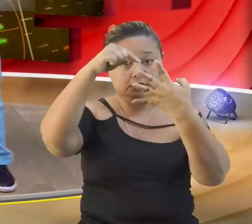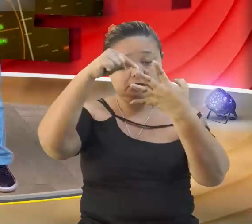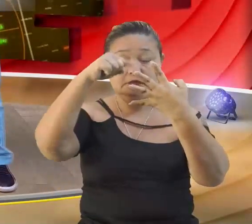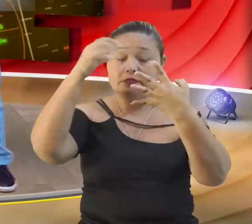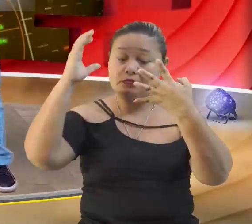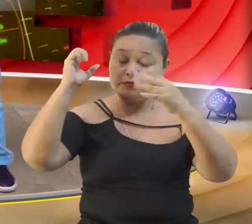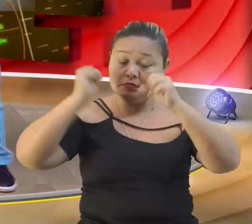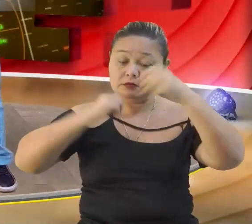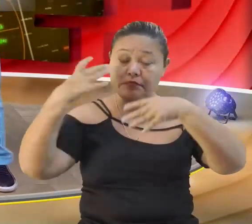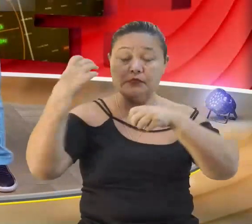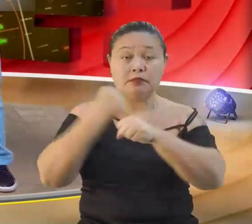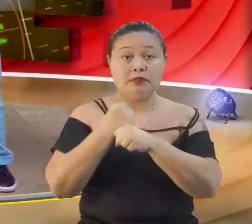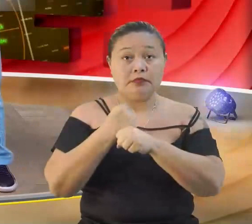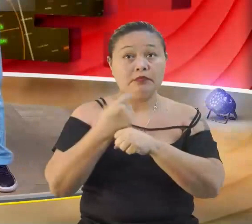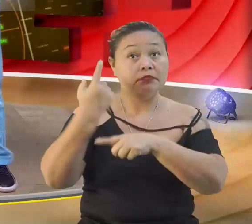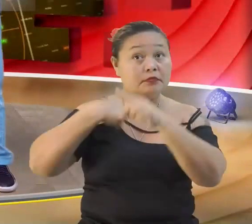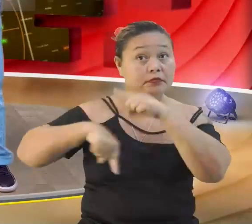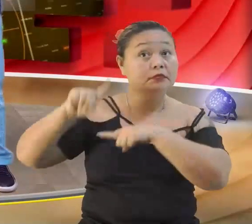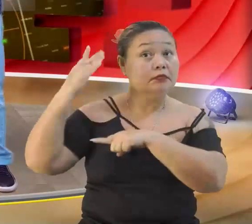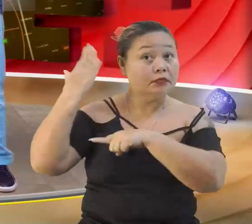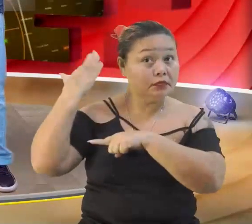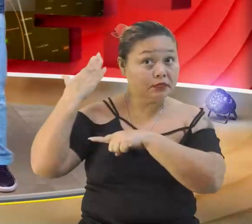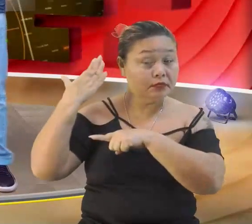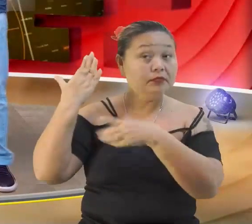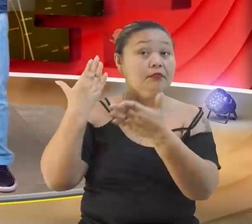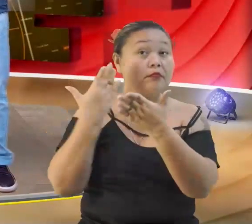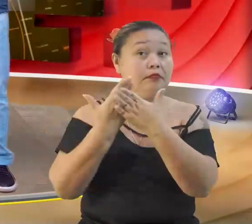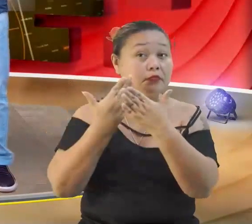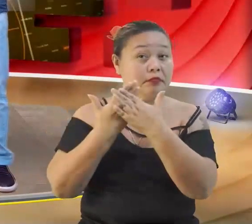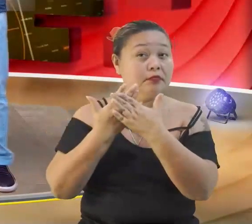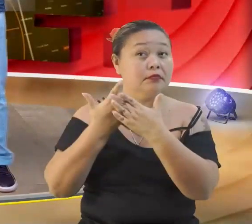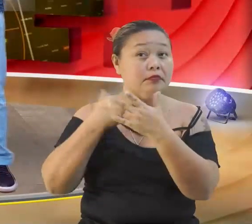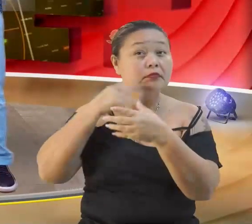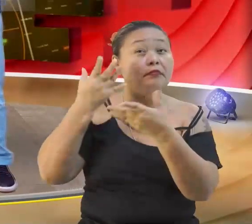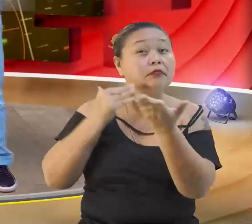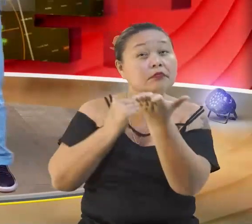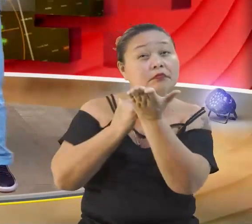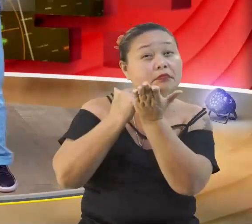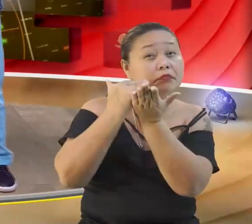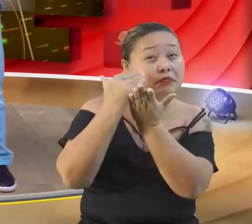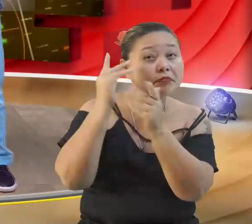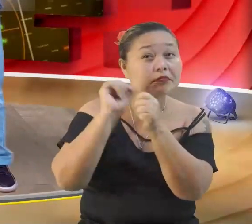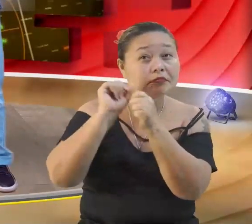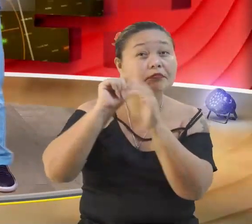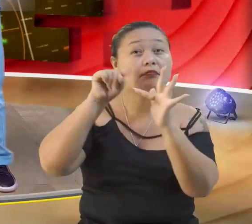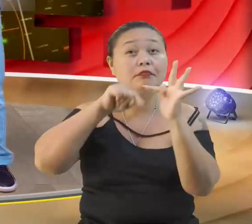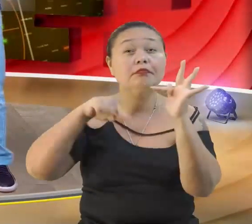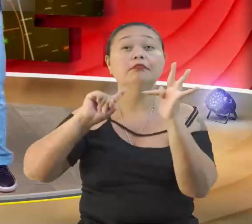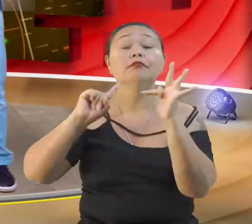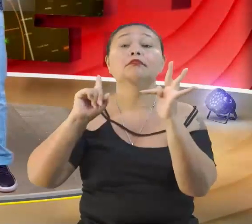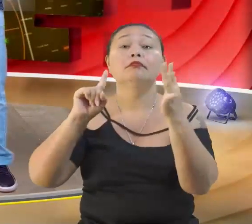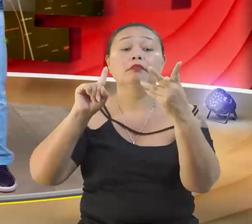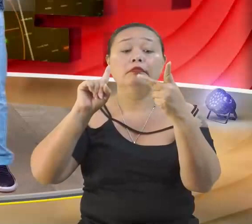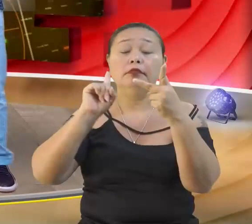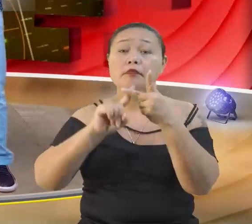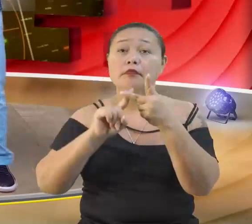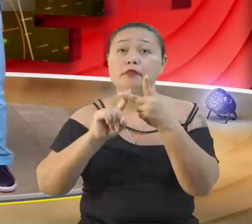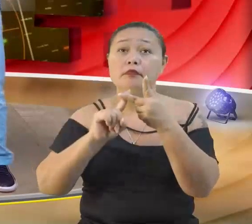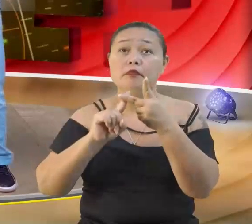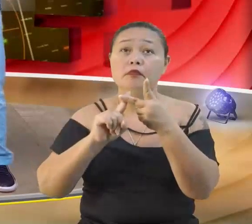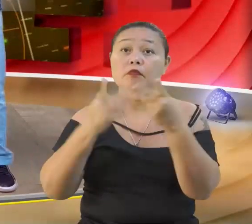calcular, trabalhamos na aula intuitiva, não foi? Se não me engano, aula intuitiva de função. Depois,